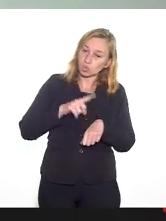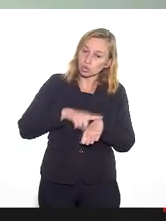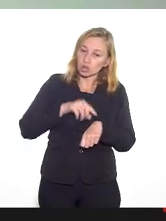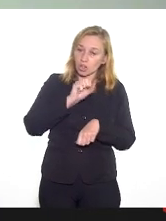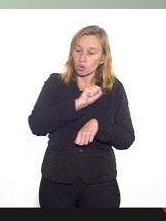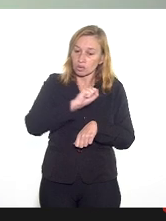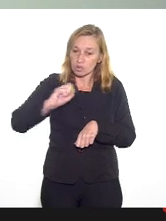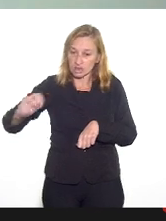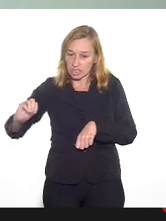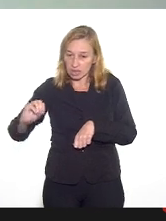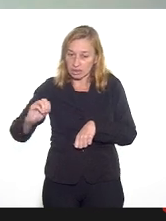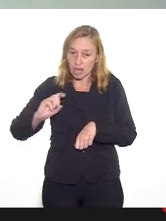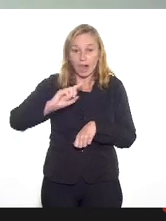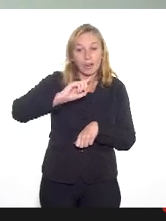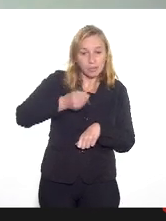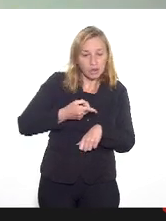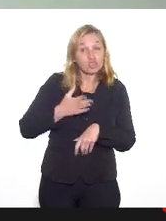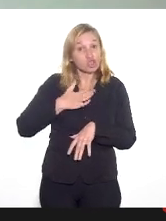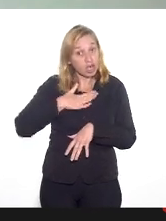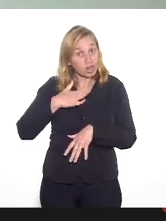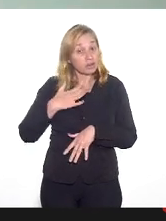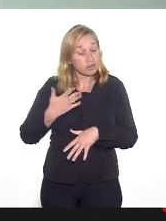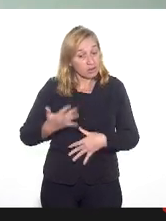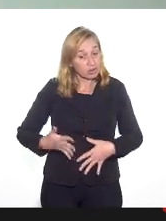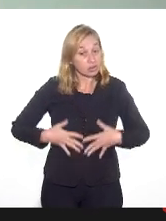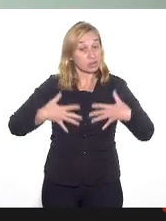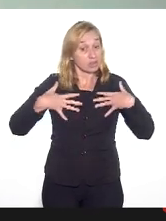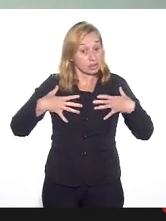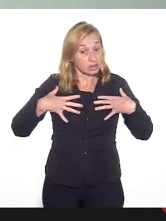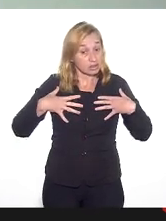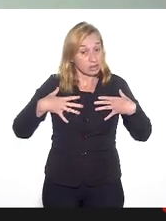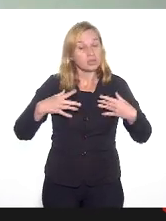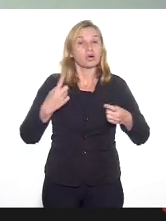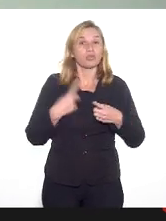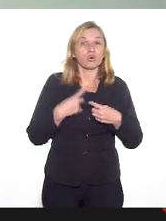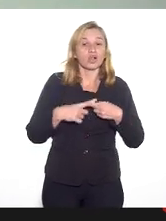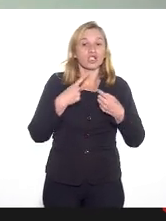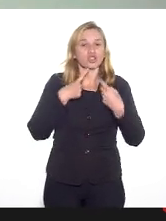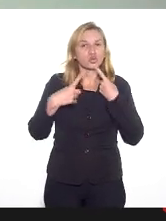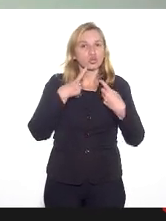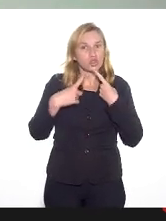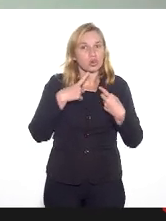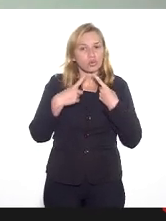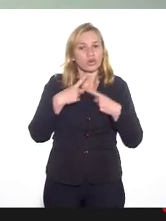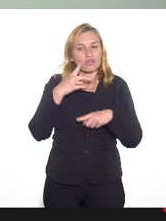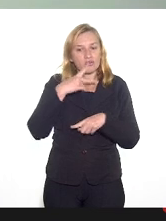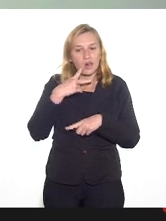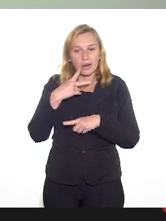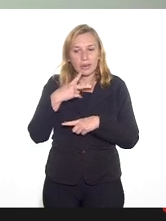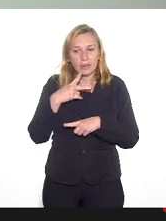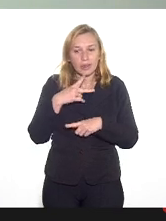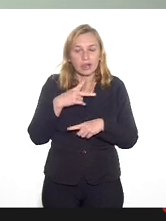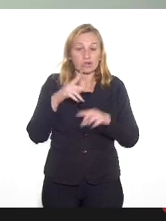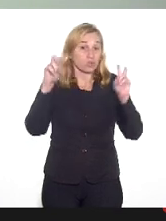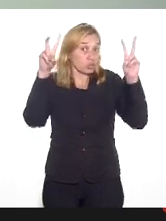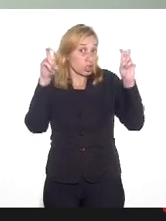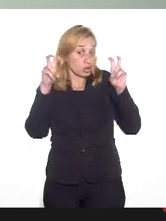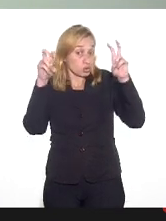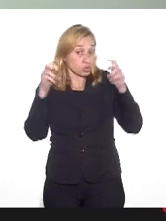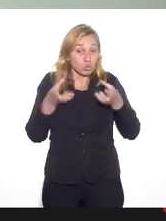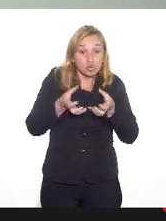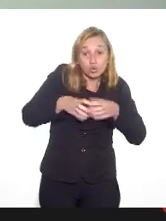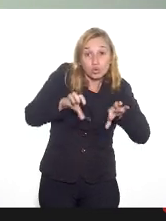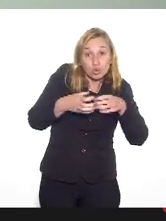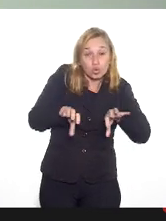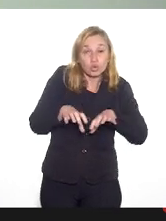a 1.000, já me satisfaz, porque a grande discussão que se trava nessas questões dos